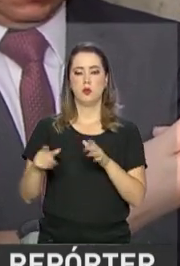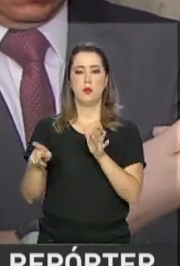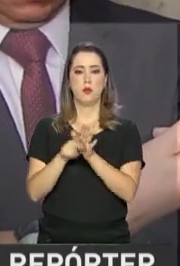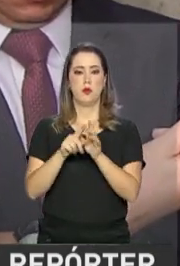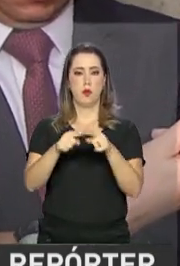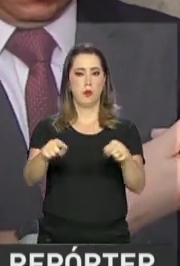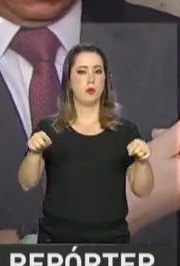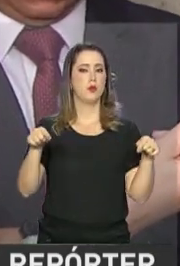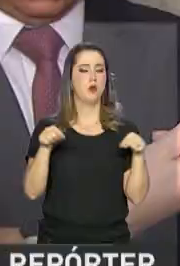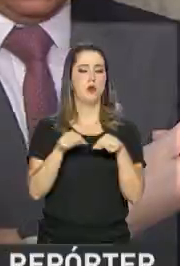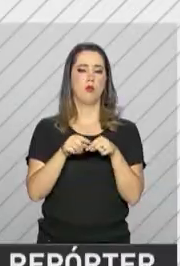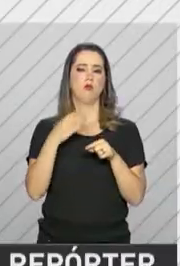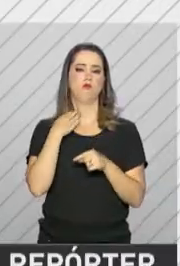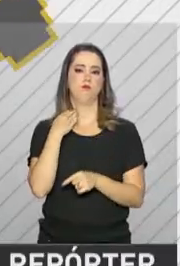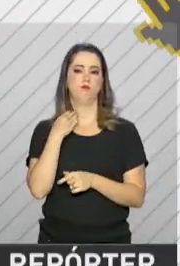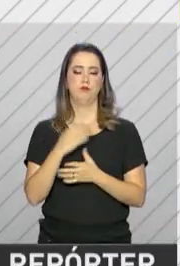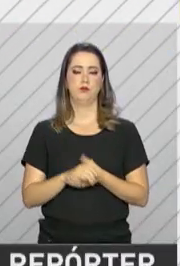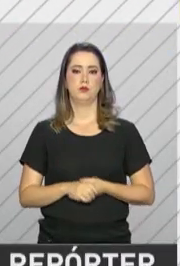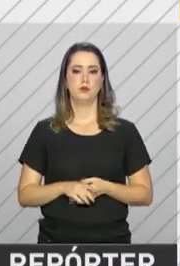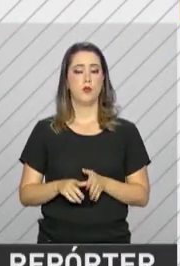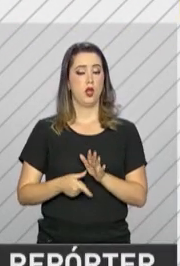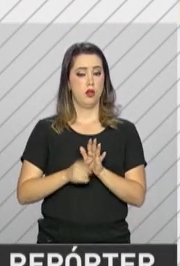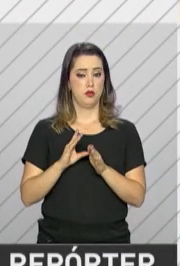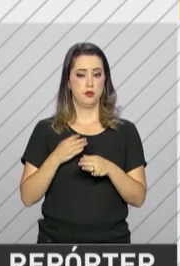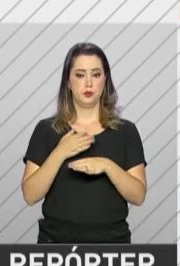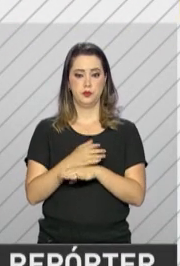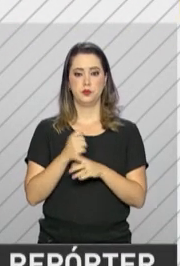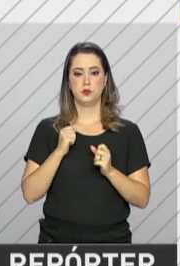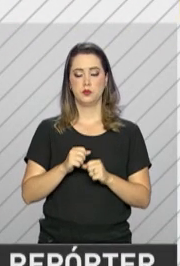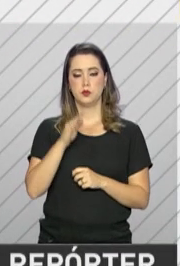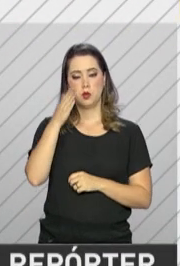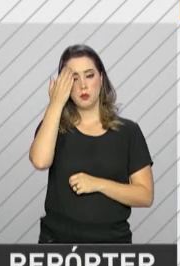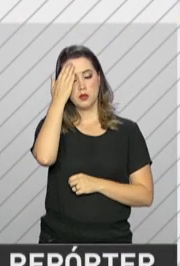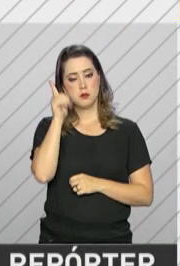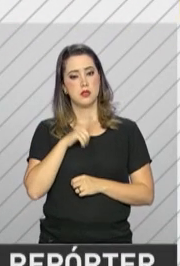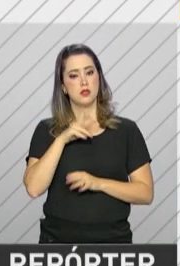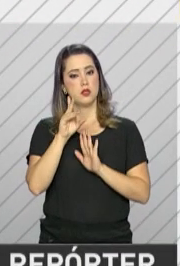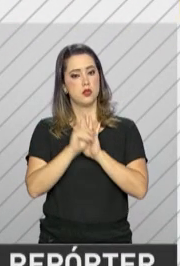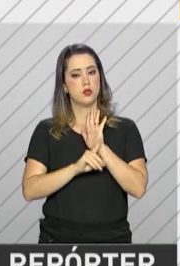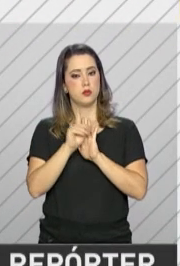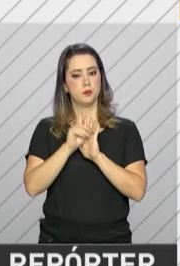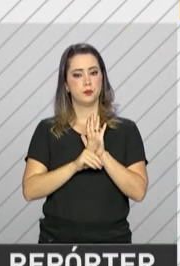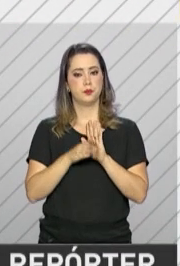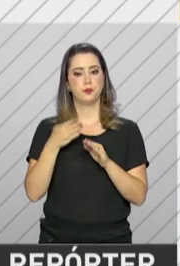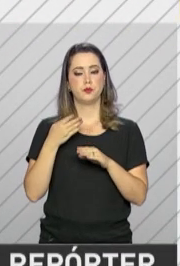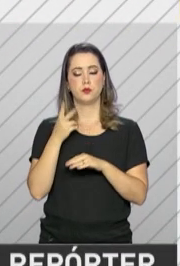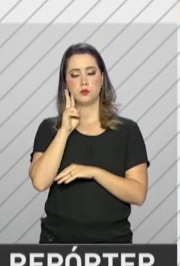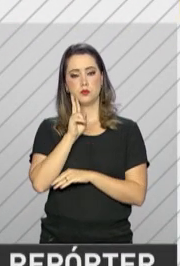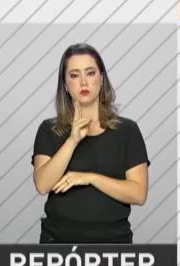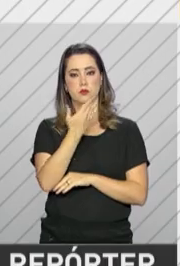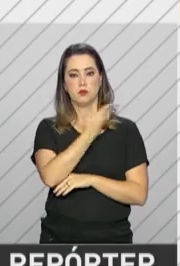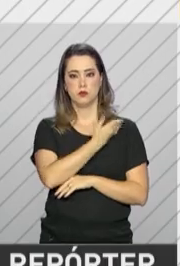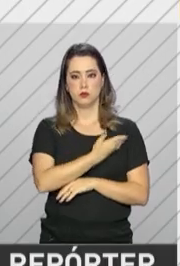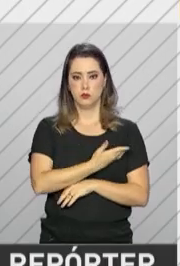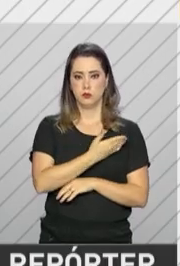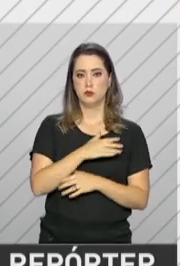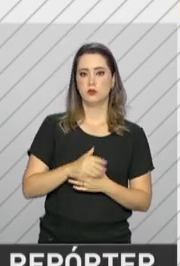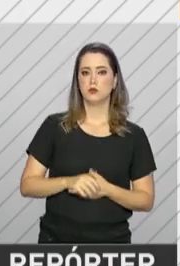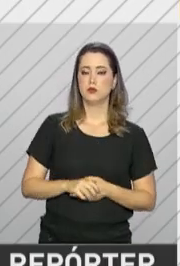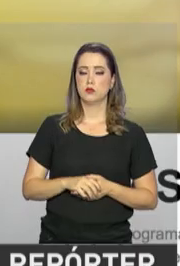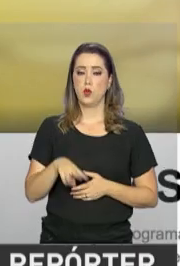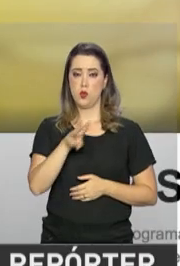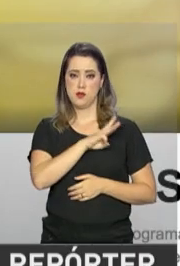banco do brasil quanto da caixa econômica antes de ir à agência do trabalhador pode saber se tem direito ao saque consultando a página dos bancos na